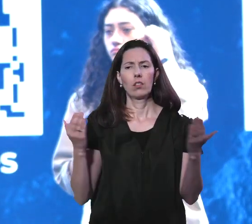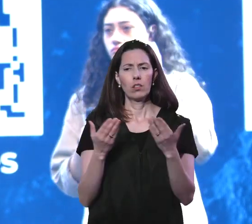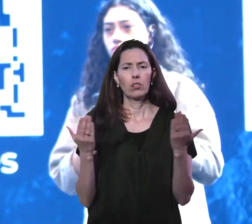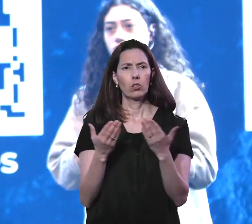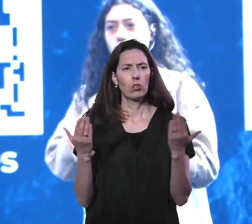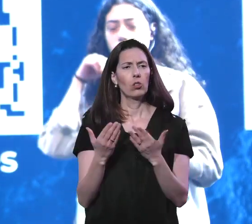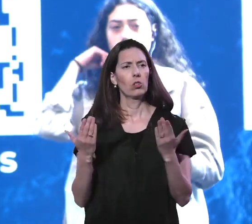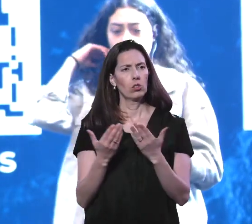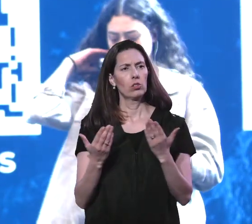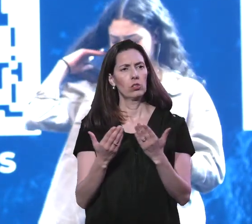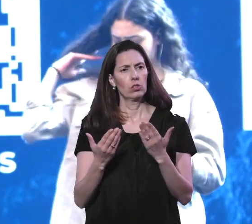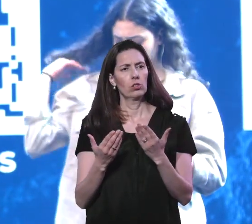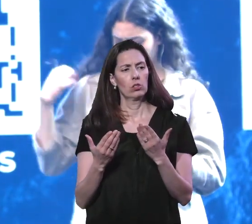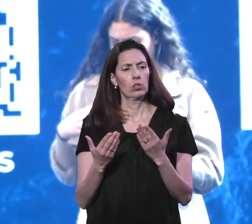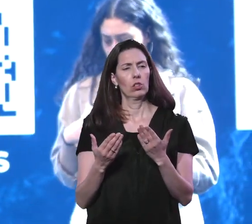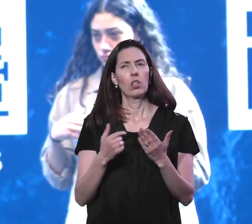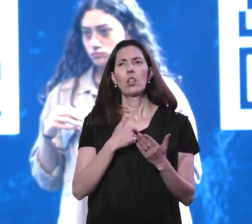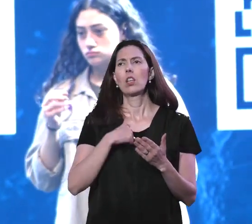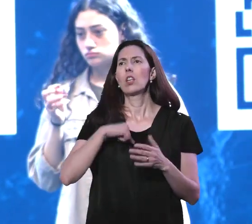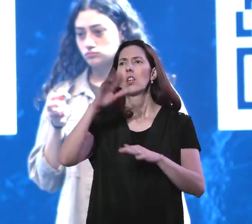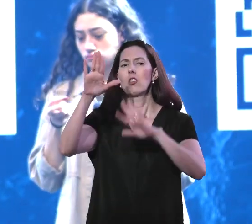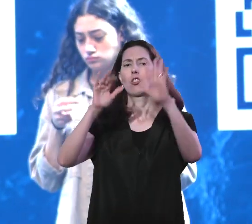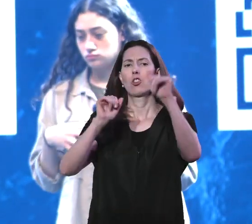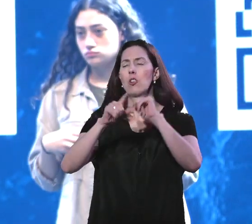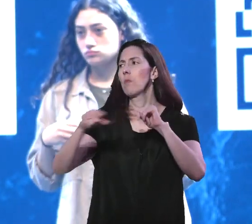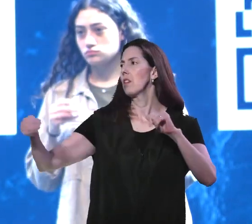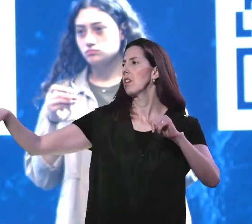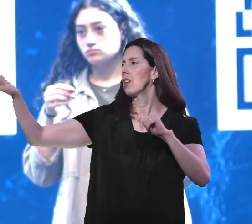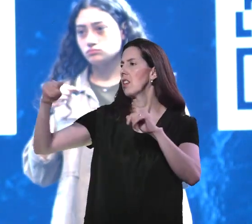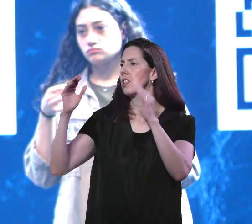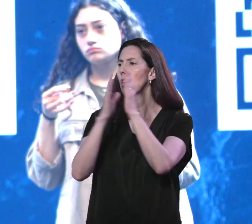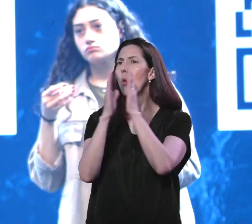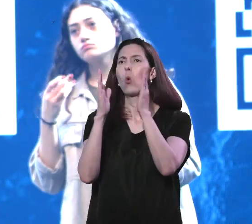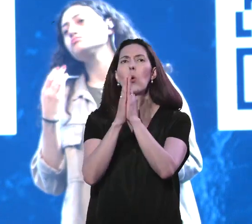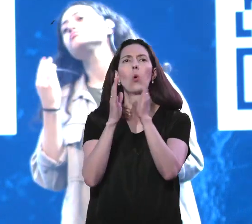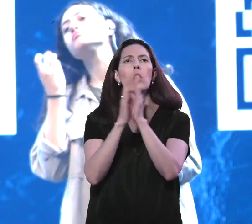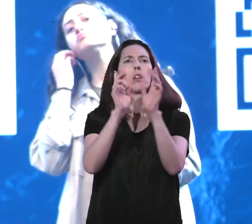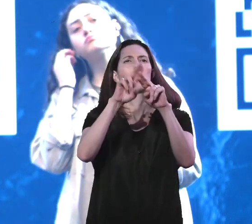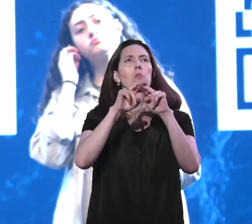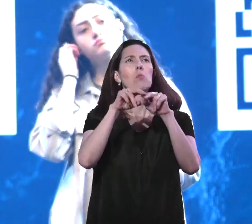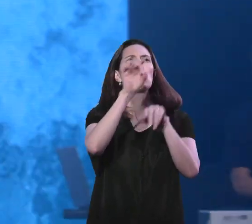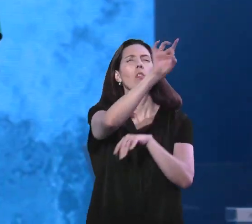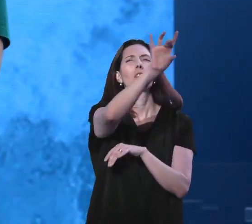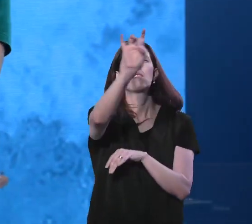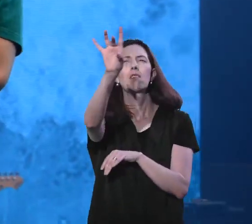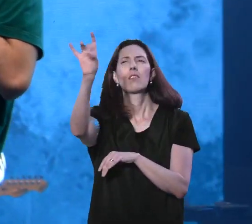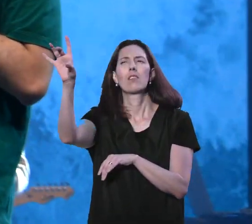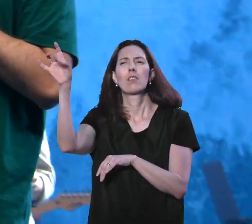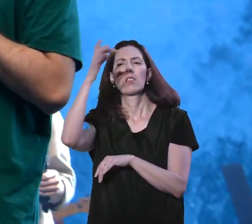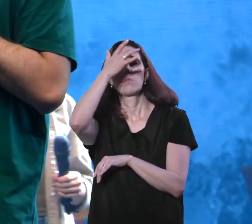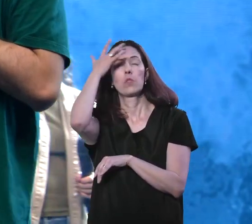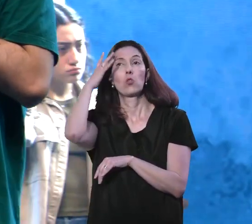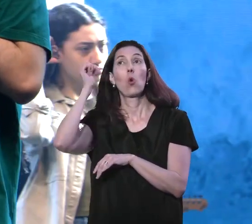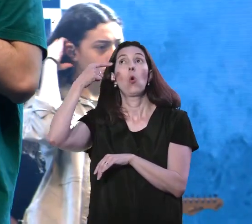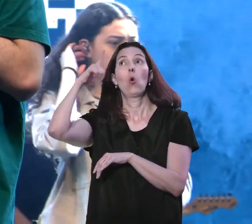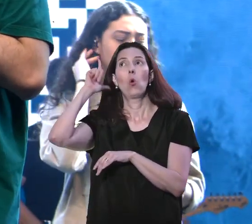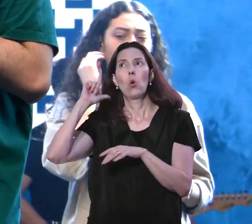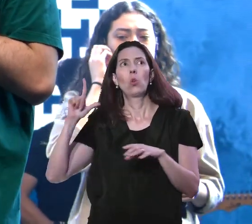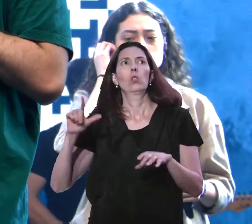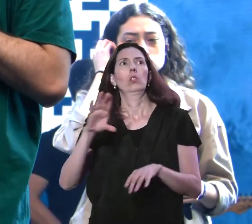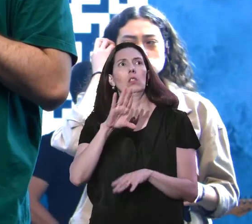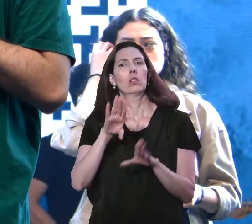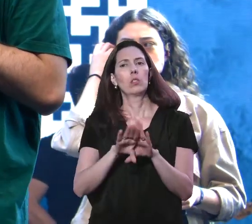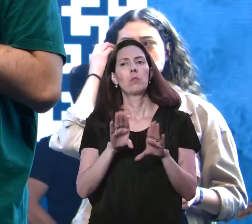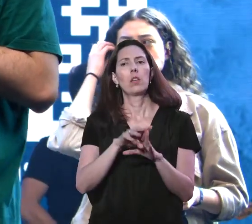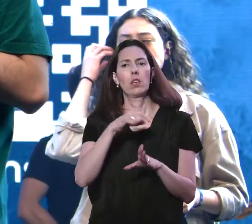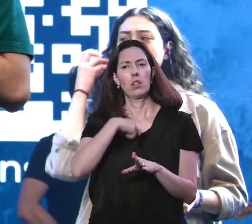orar por você. Eles estão orando por você desde ontem. E eu creio que Deus vai nos